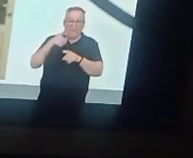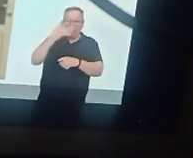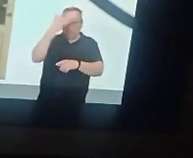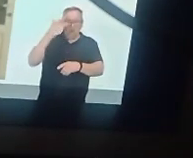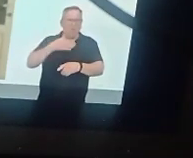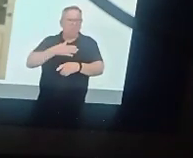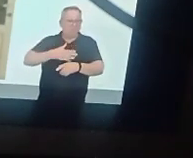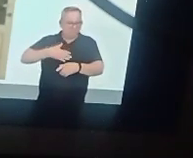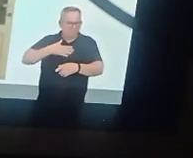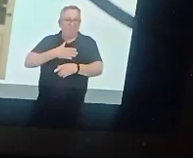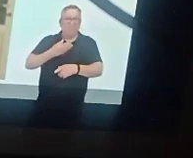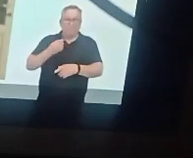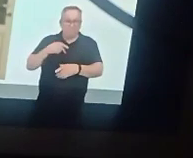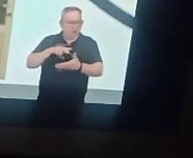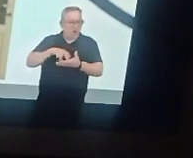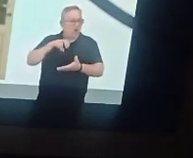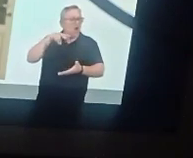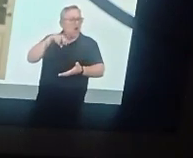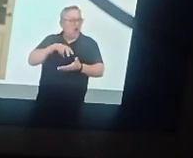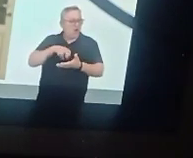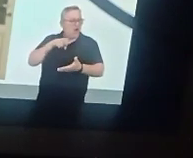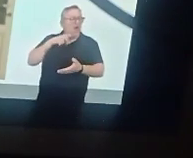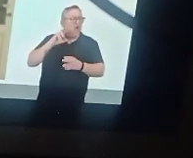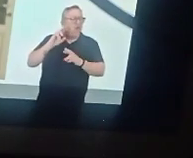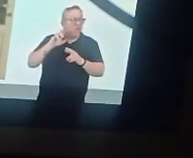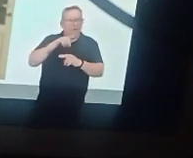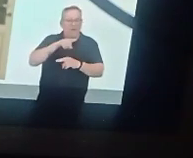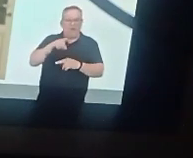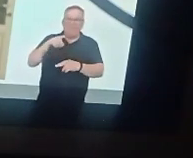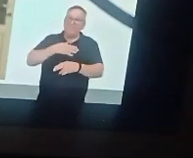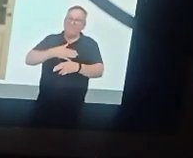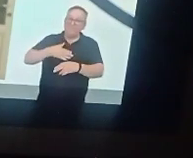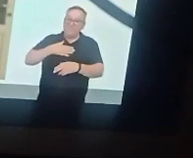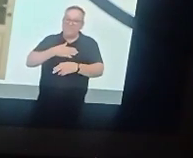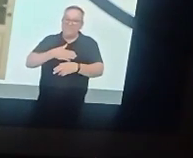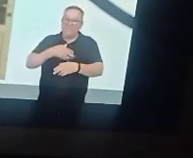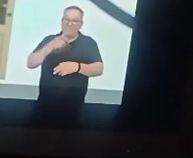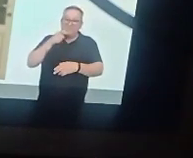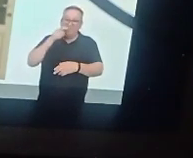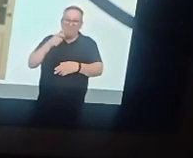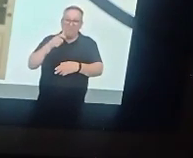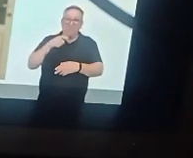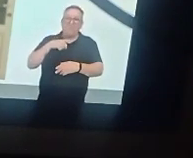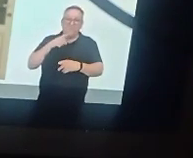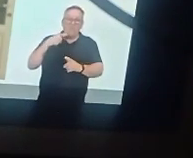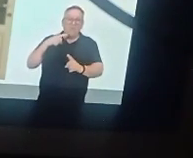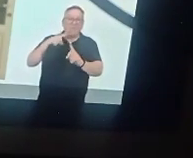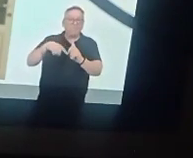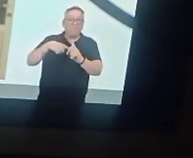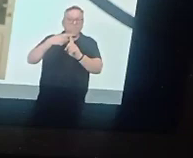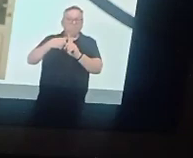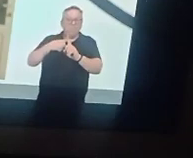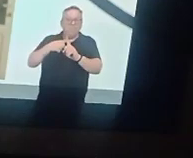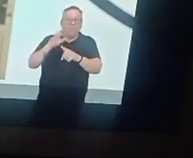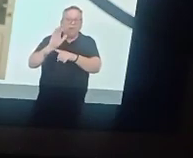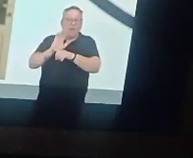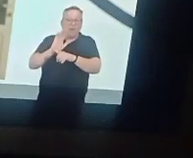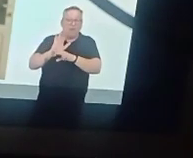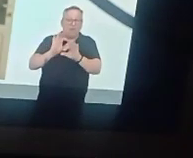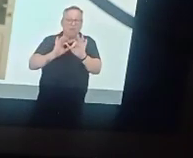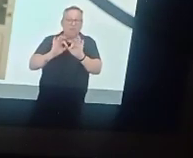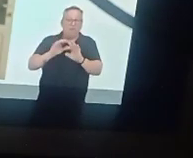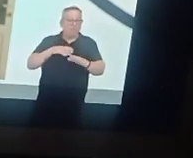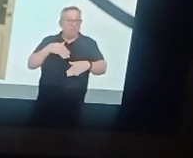gostou bastante, tomara que vocês também gostem dessa alteração. Vem para somar, para ajudar e para agilizar os nossos